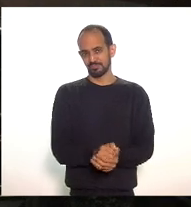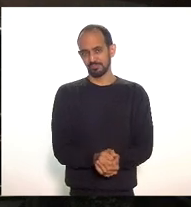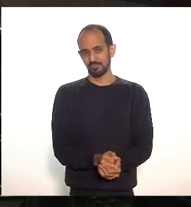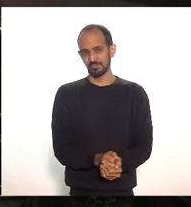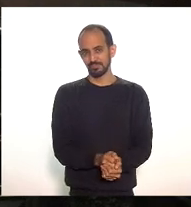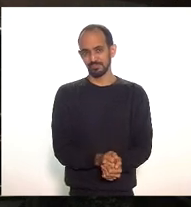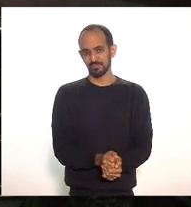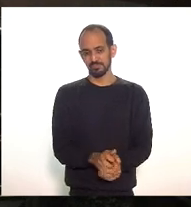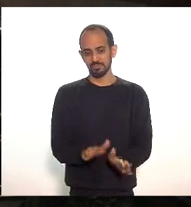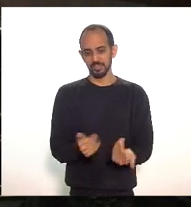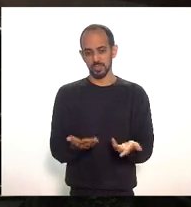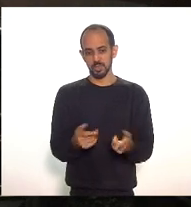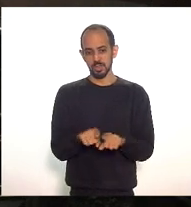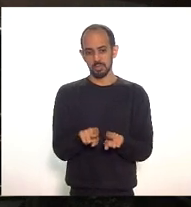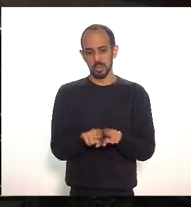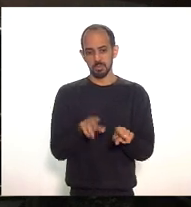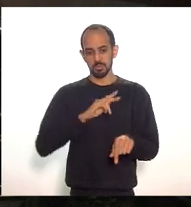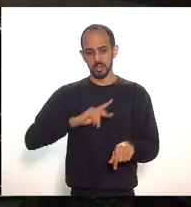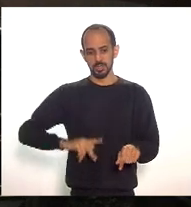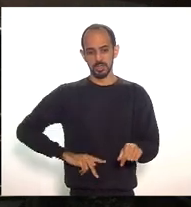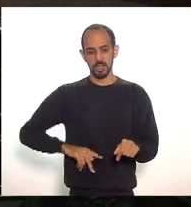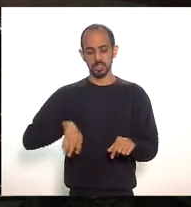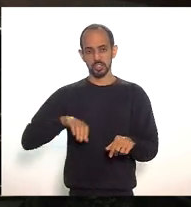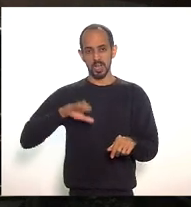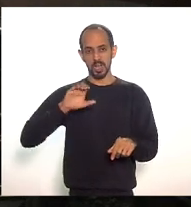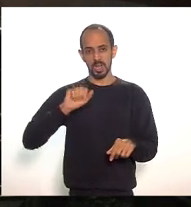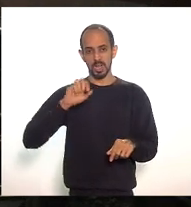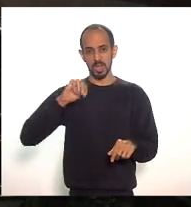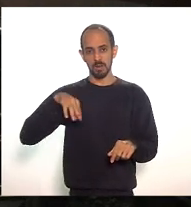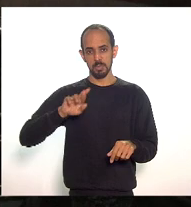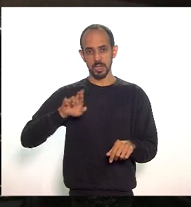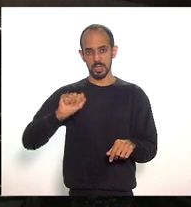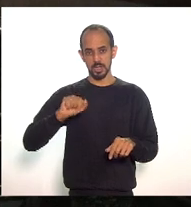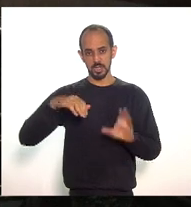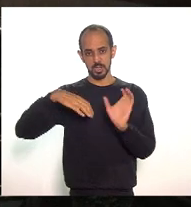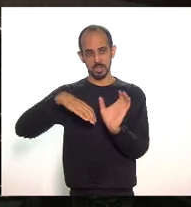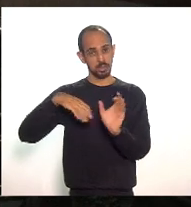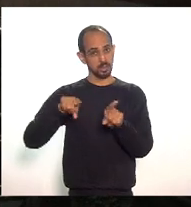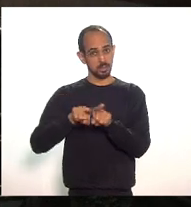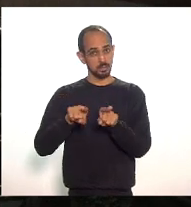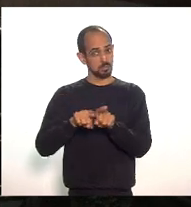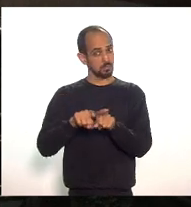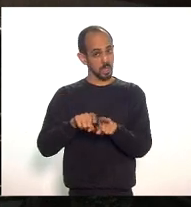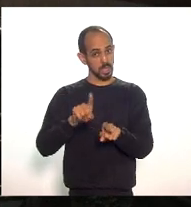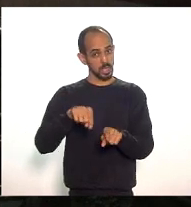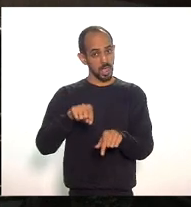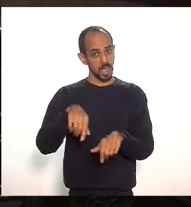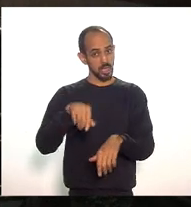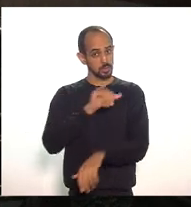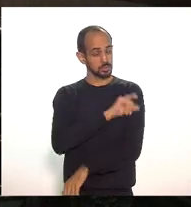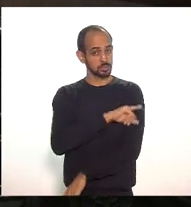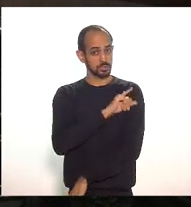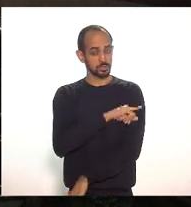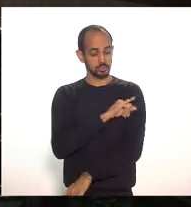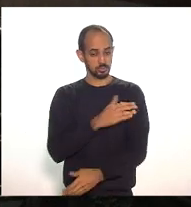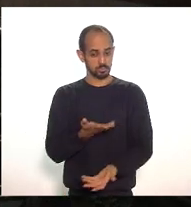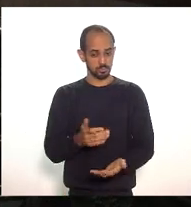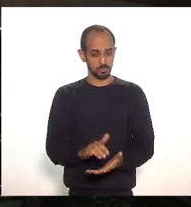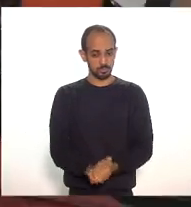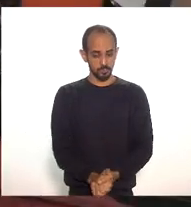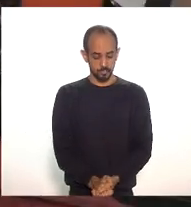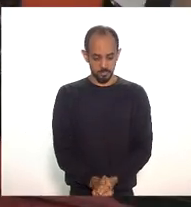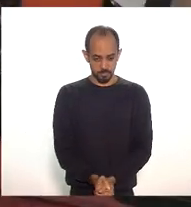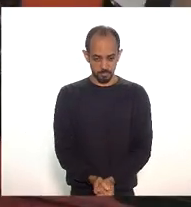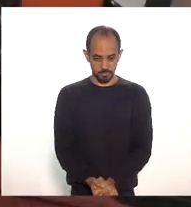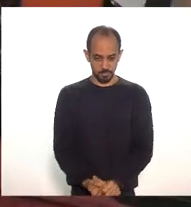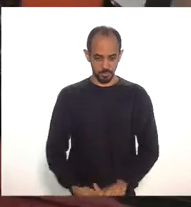o presidente da Câmara também que eu não fazer absolutamente nada e aí vai uma crítica Nossa bancada Federal para concluir